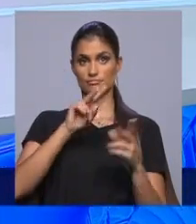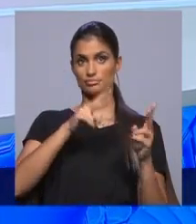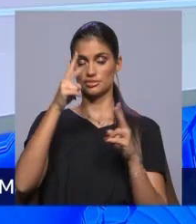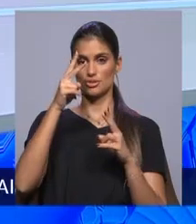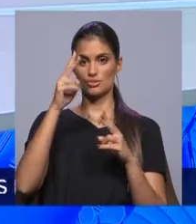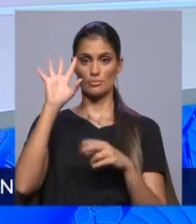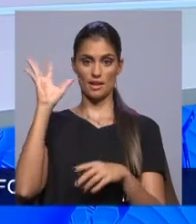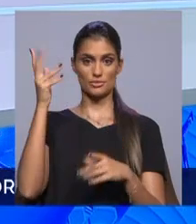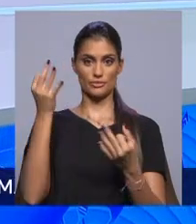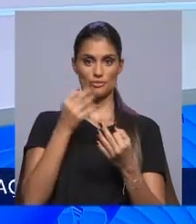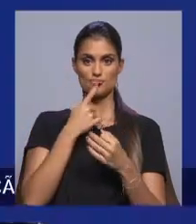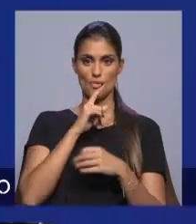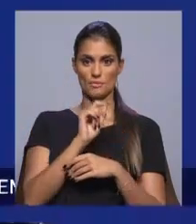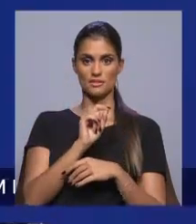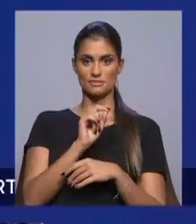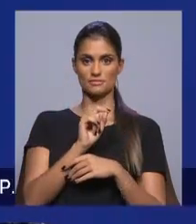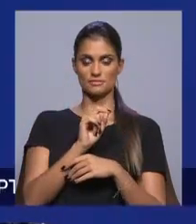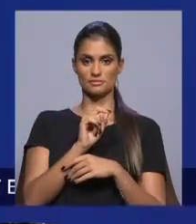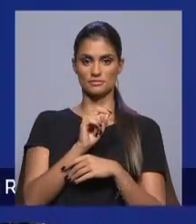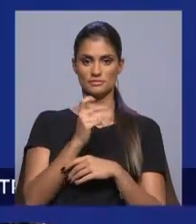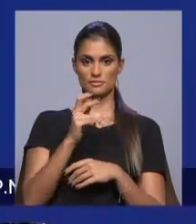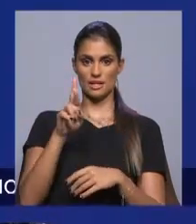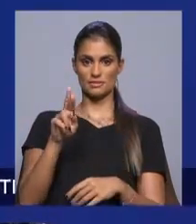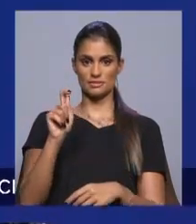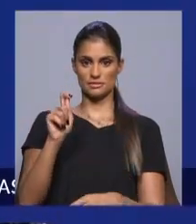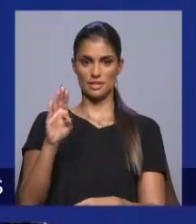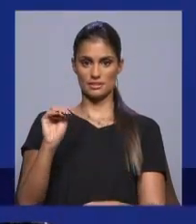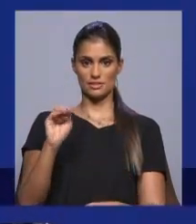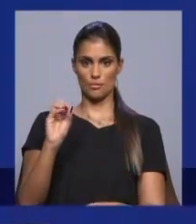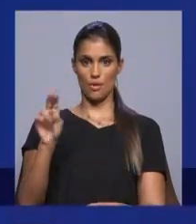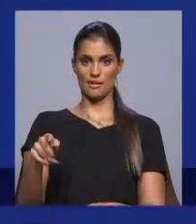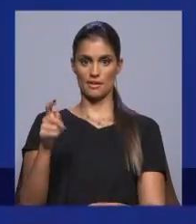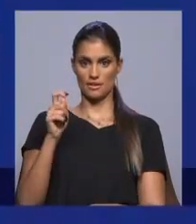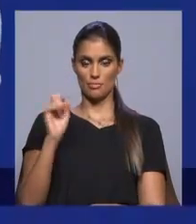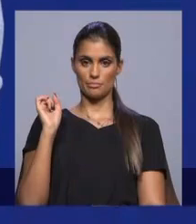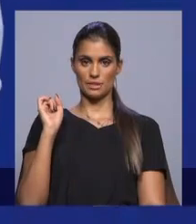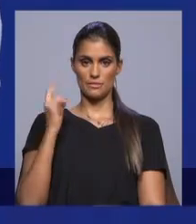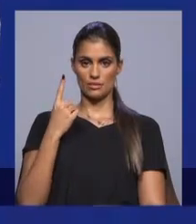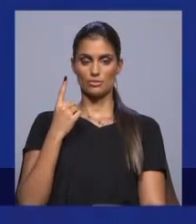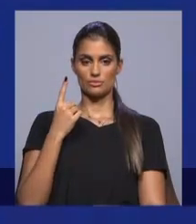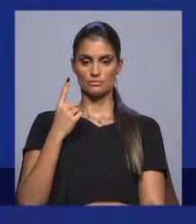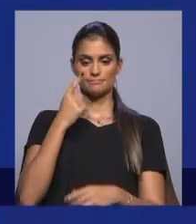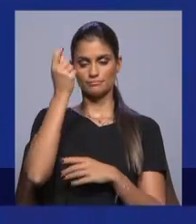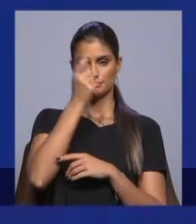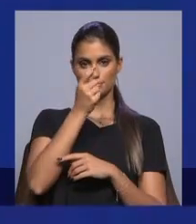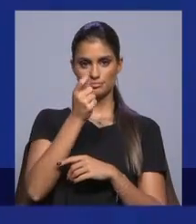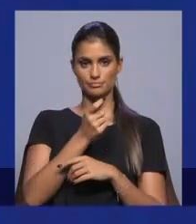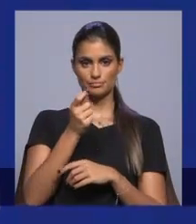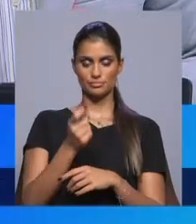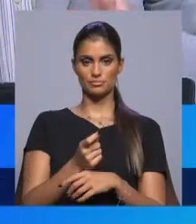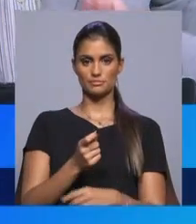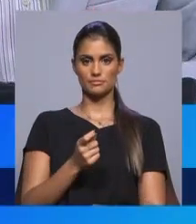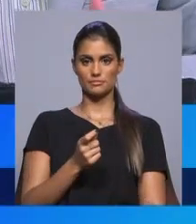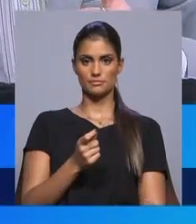isso? É verdade. Chama-se o Facto Espacial Access One e é o primeiro que está a ser desenhado em